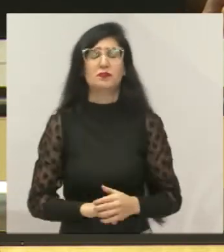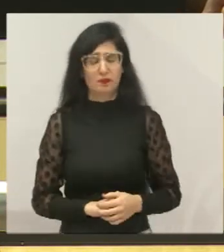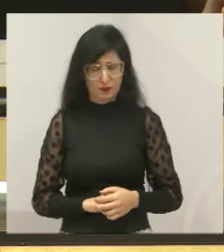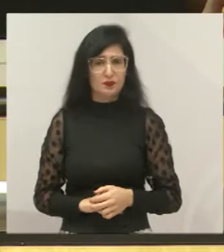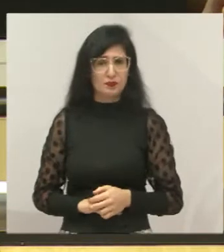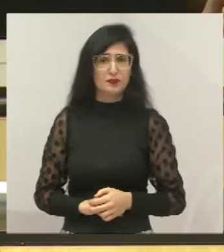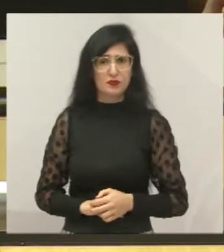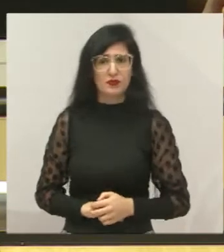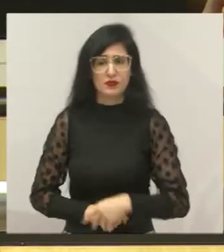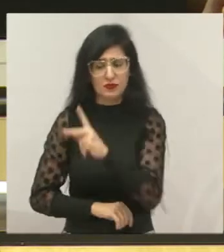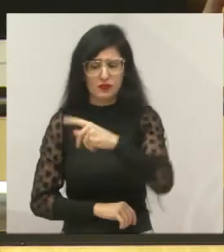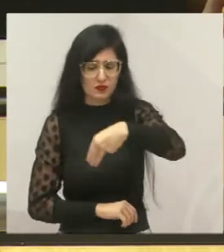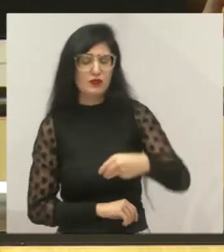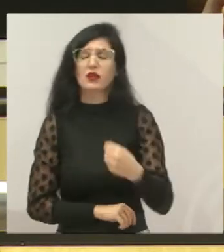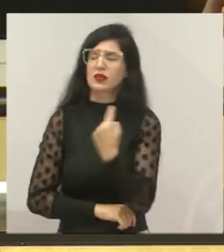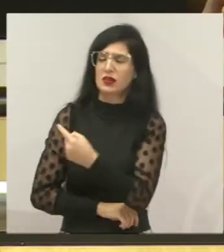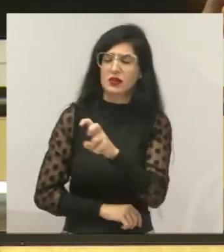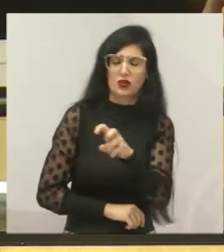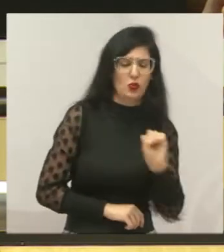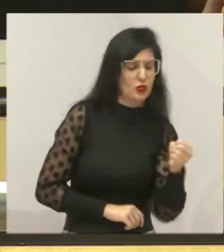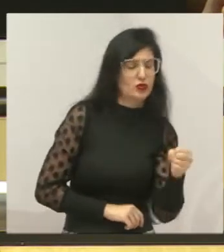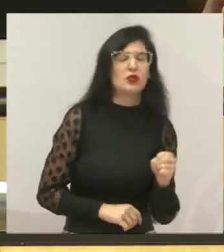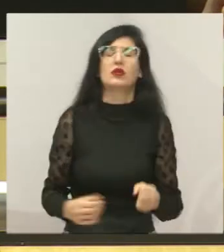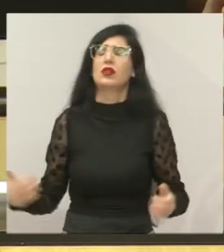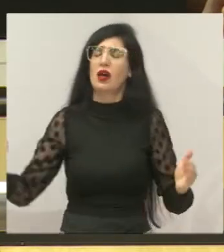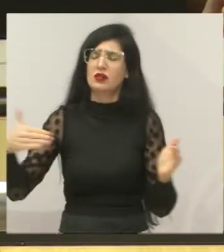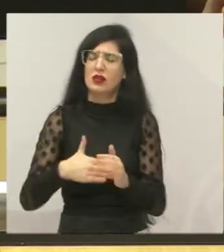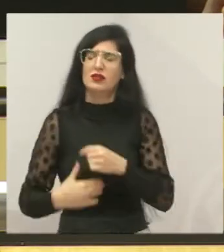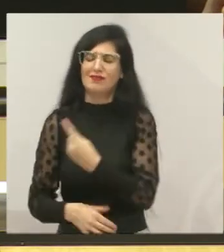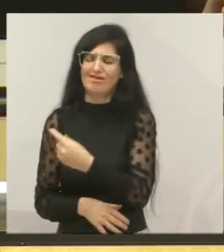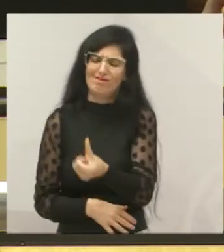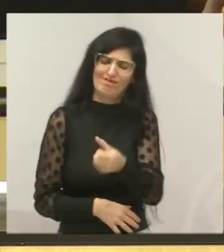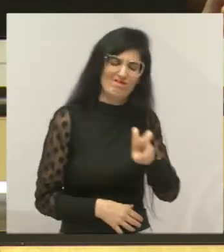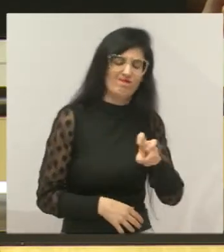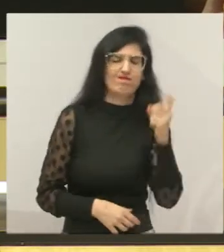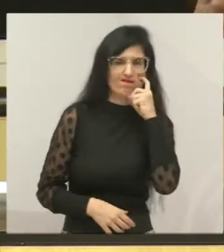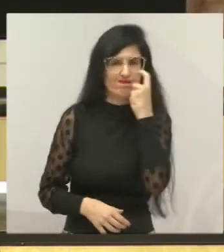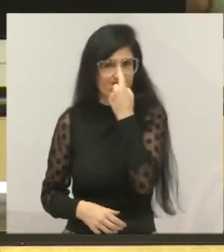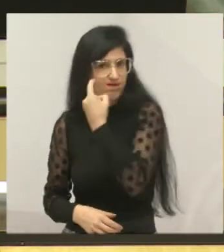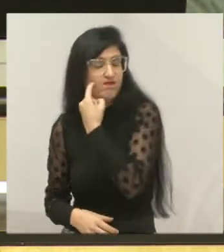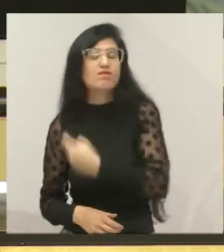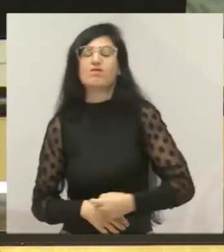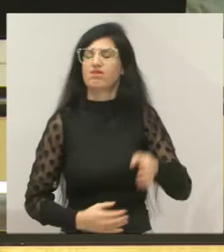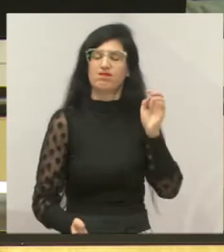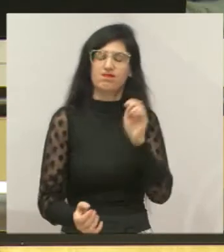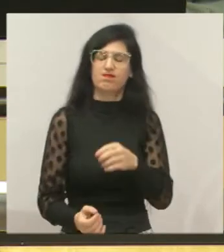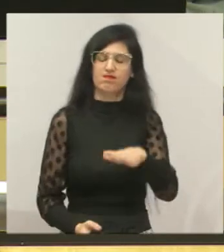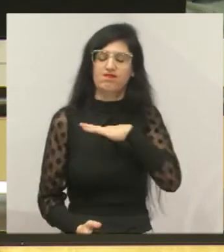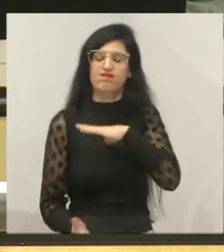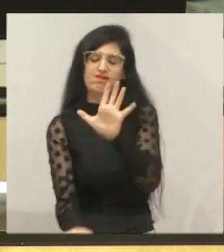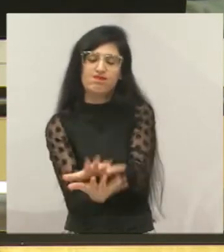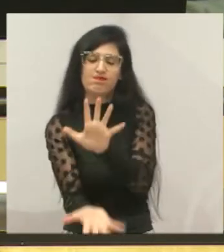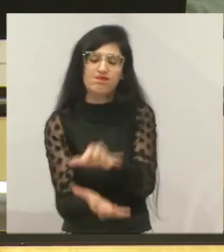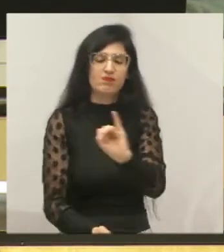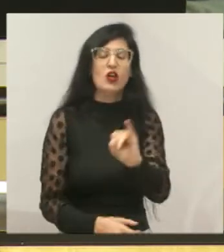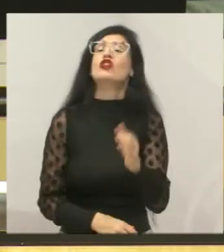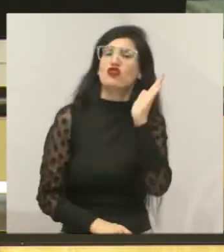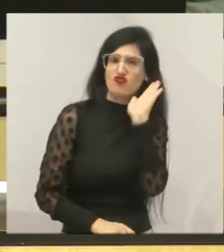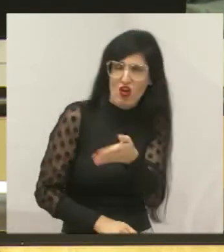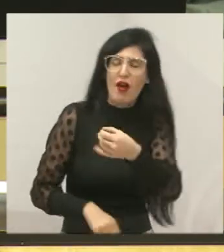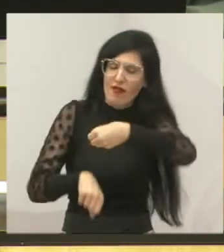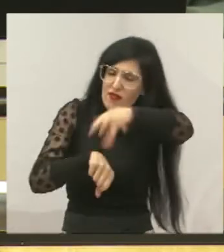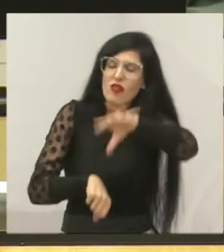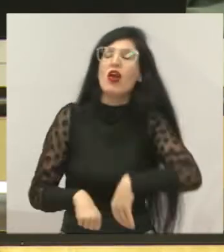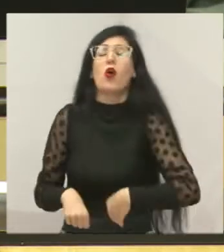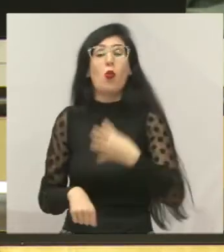compreendido do quilômetro 158 ao quilômetro 165, no Parque Meia Lua, em Jacareí. Esclareço que já encaminhei 4 requerimentos à